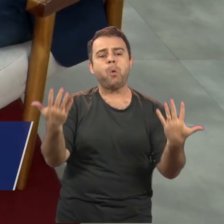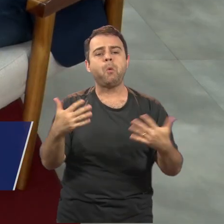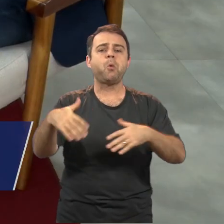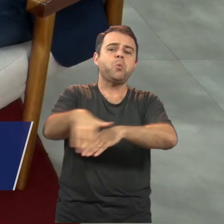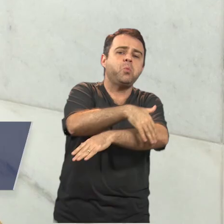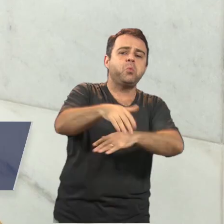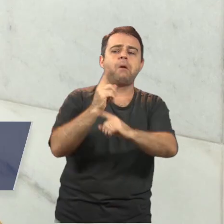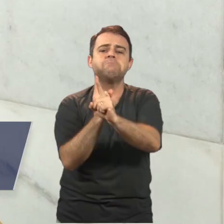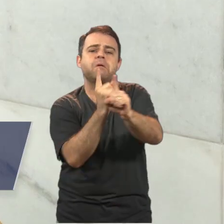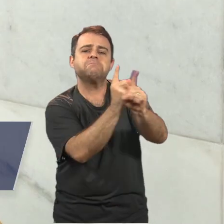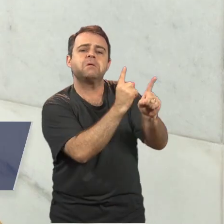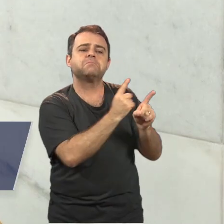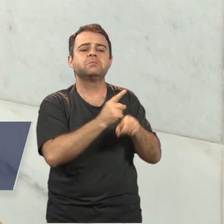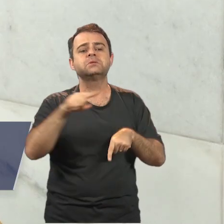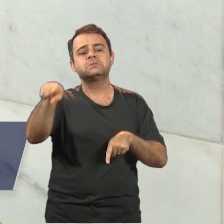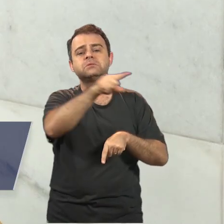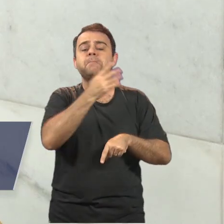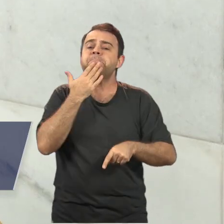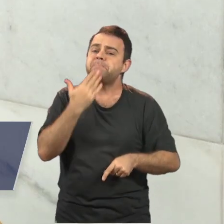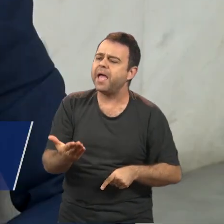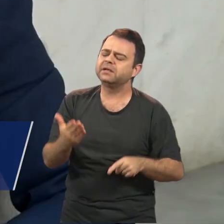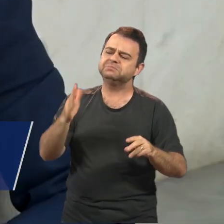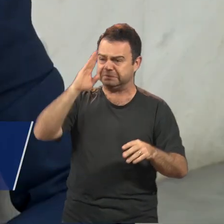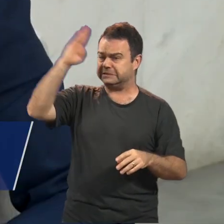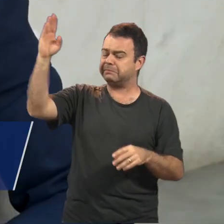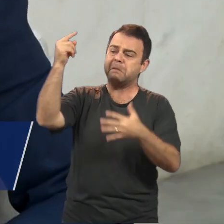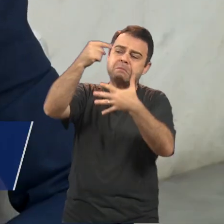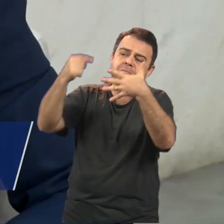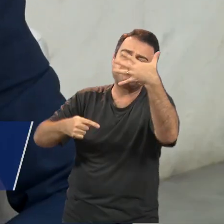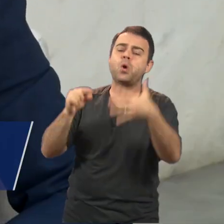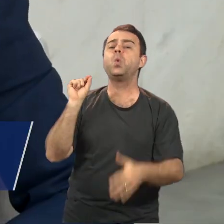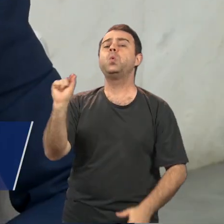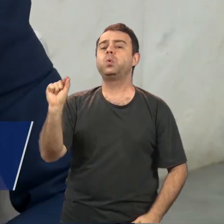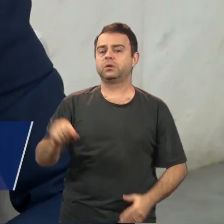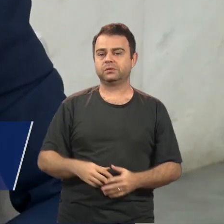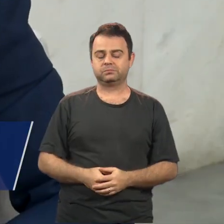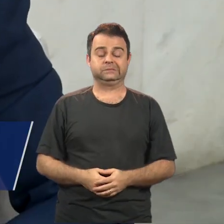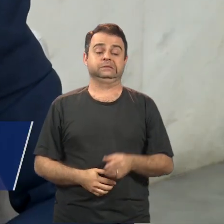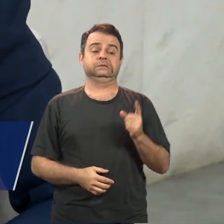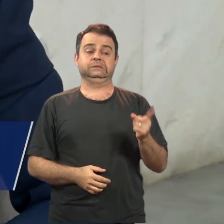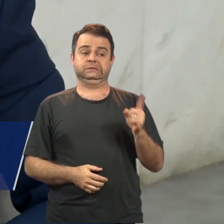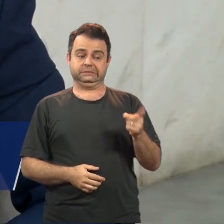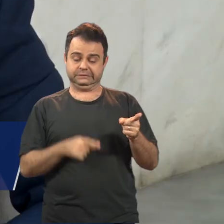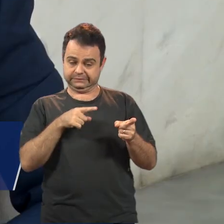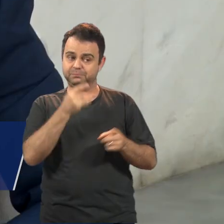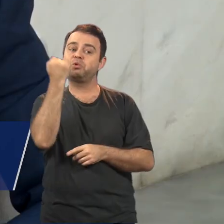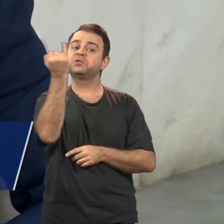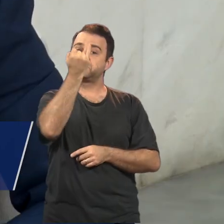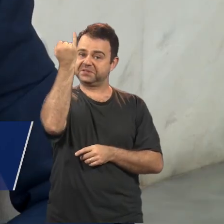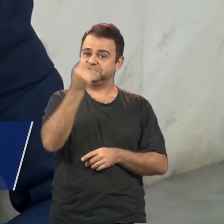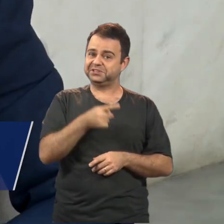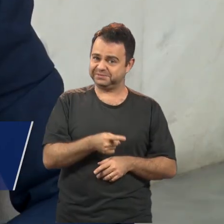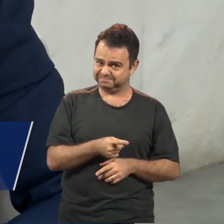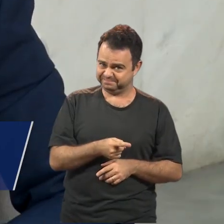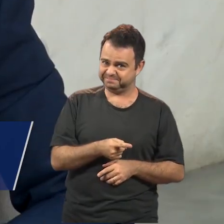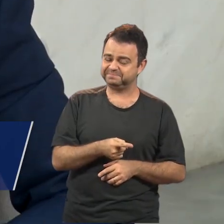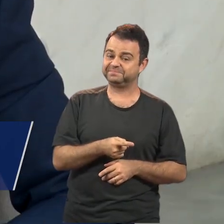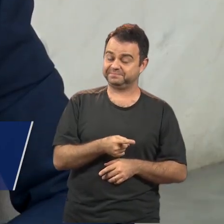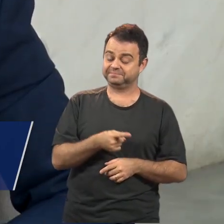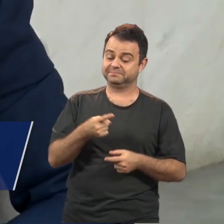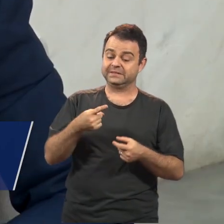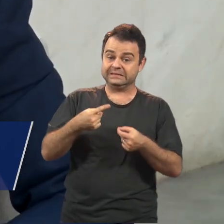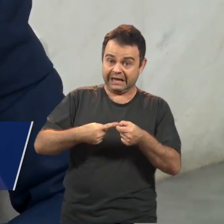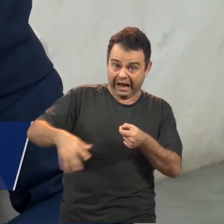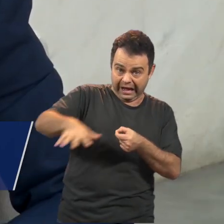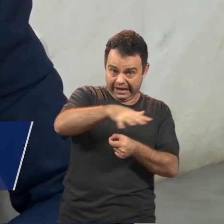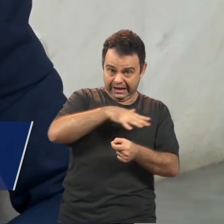nos bairros, quais têm sido as principais demandas? Você tocou num ponto muito importante, porque é uma cidade